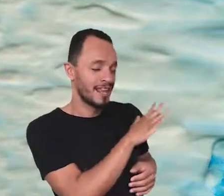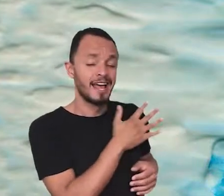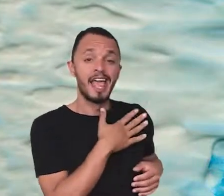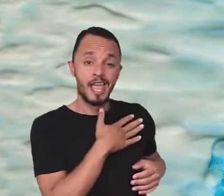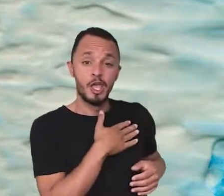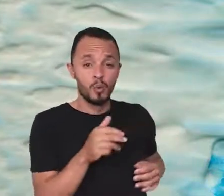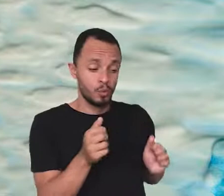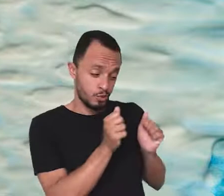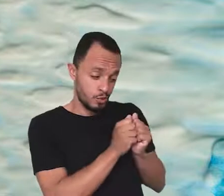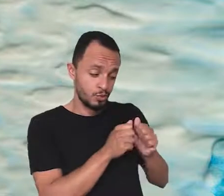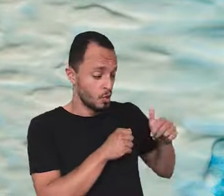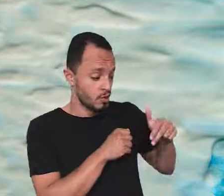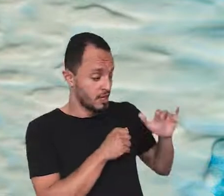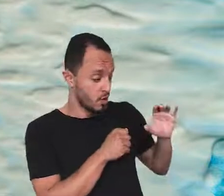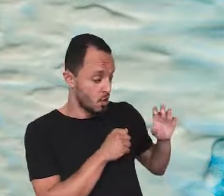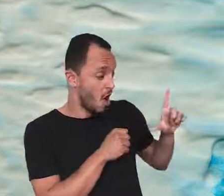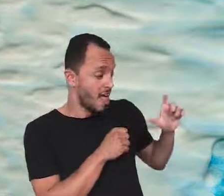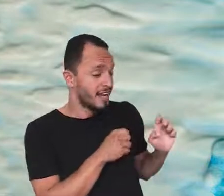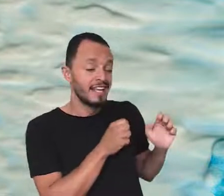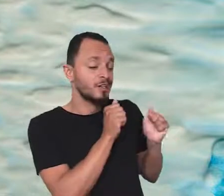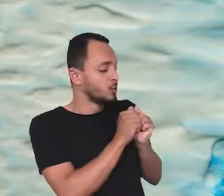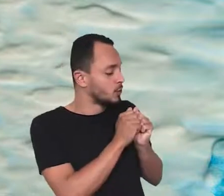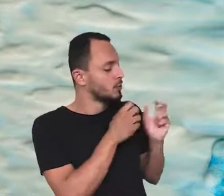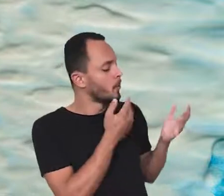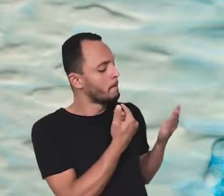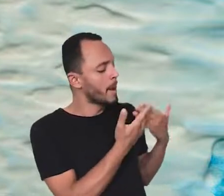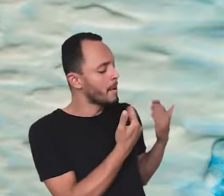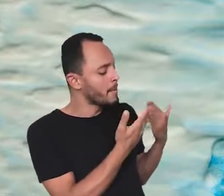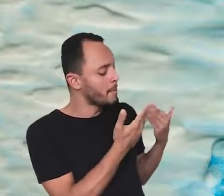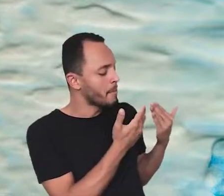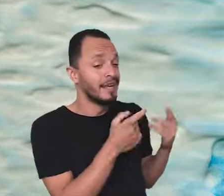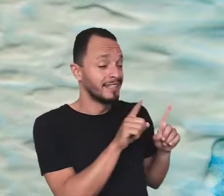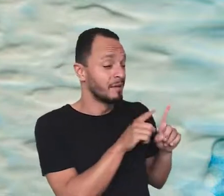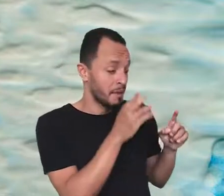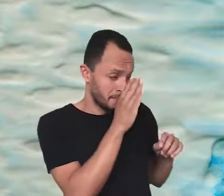lá comentando dos outros. Principalmente da chefa dela. Ou